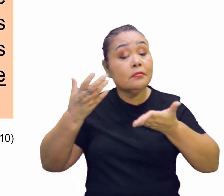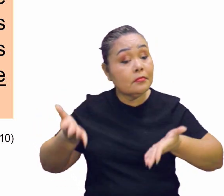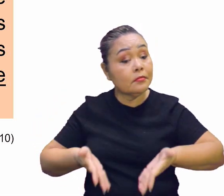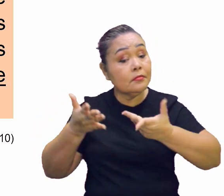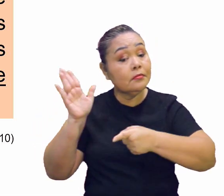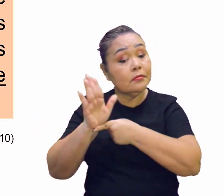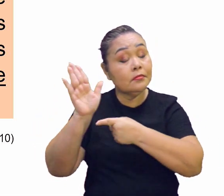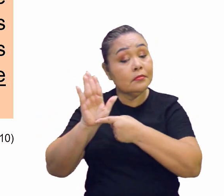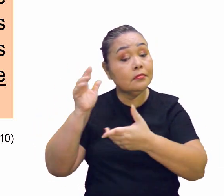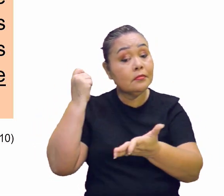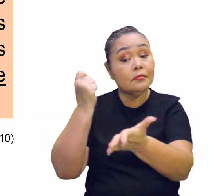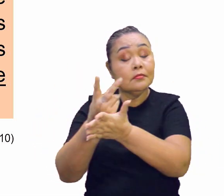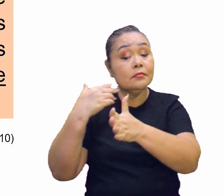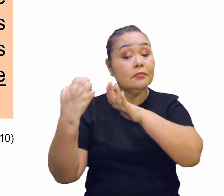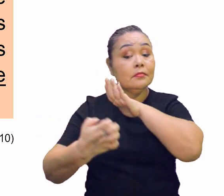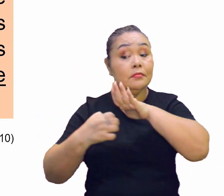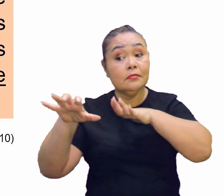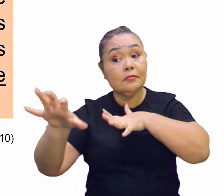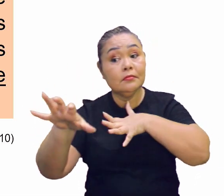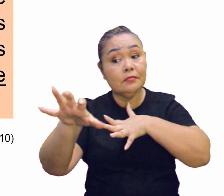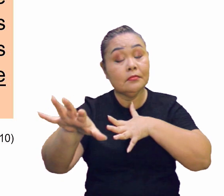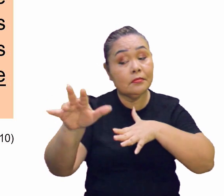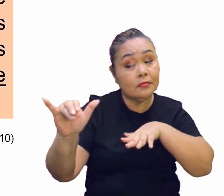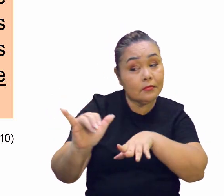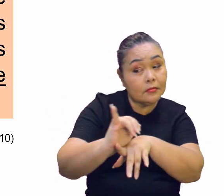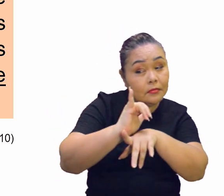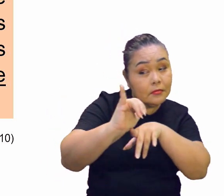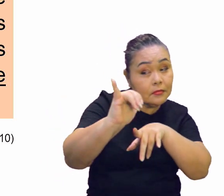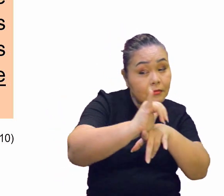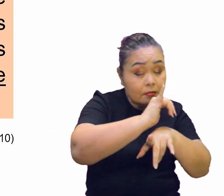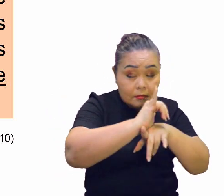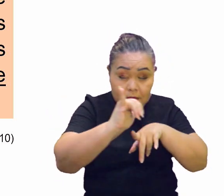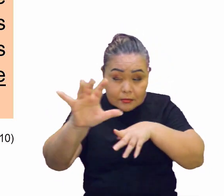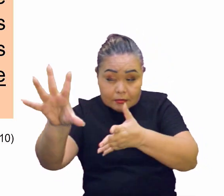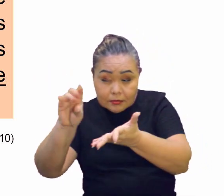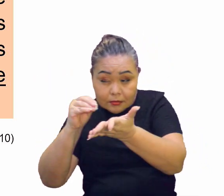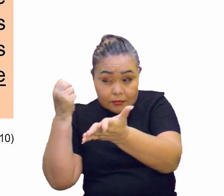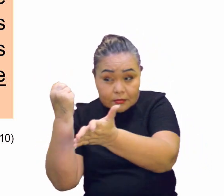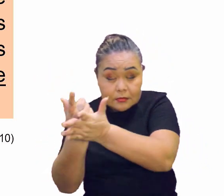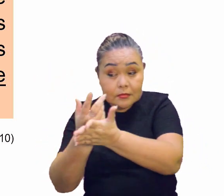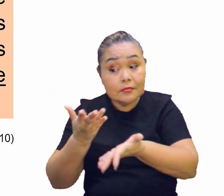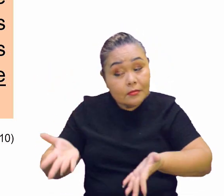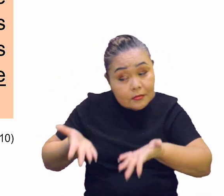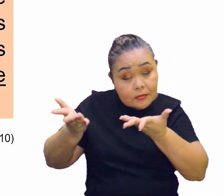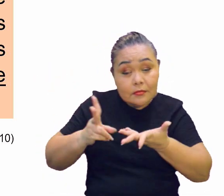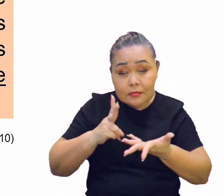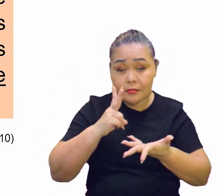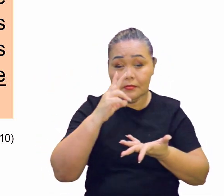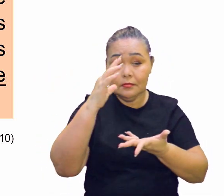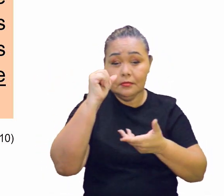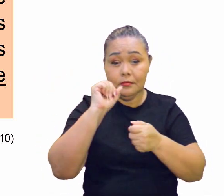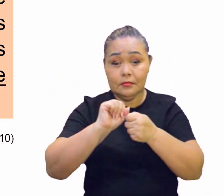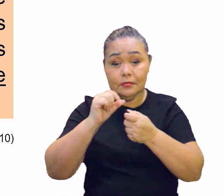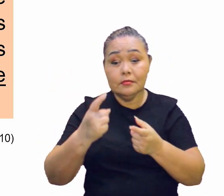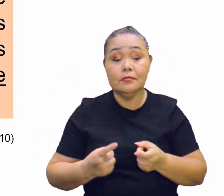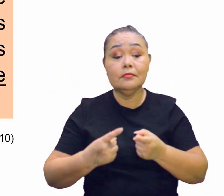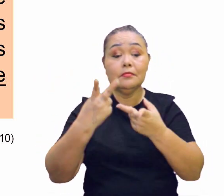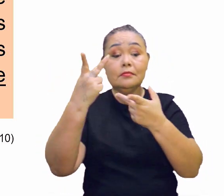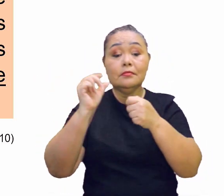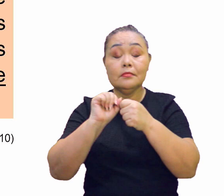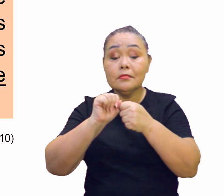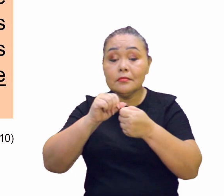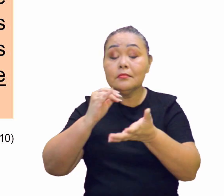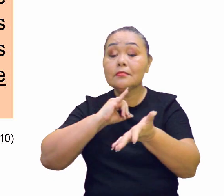fomentando e auxiliando a aquisição de empresas de setores estratégicos, além de estimular fortemente as exportações